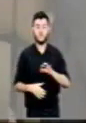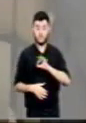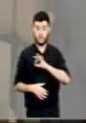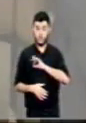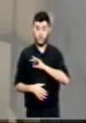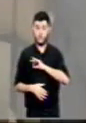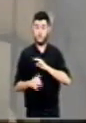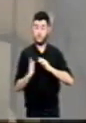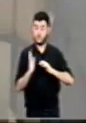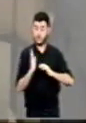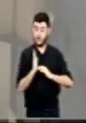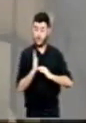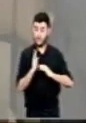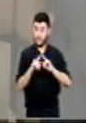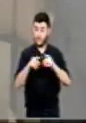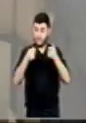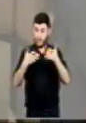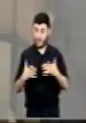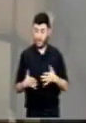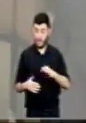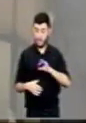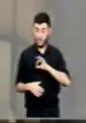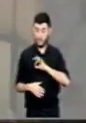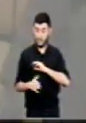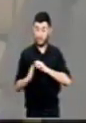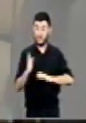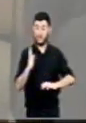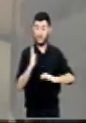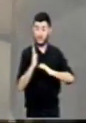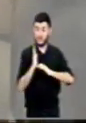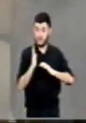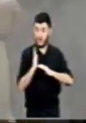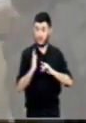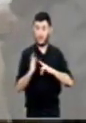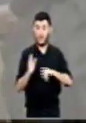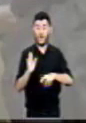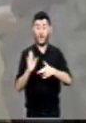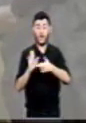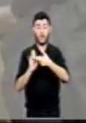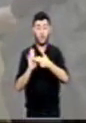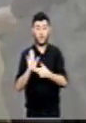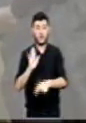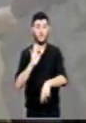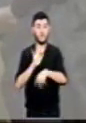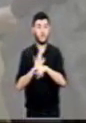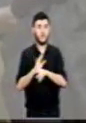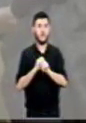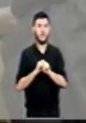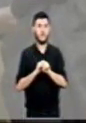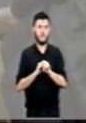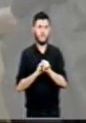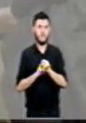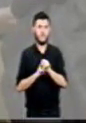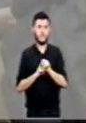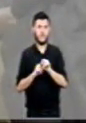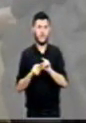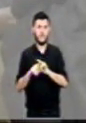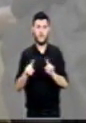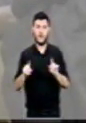resolução 59 de 2002 e esse procedimento ele é regrado por